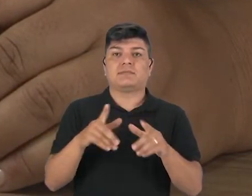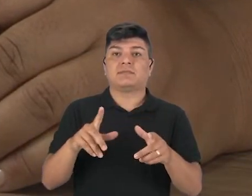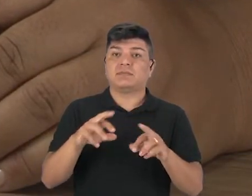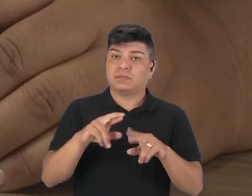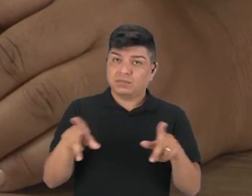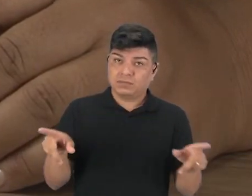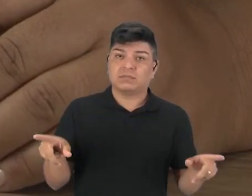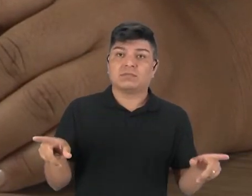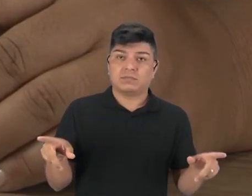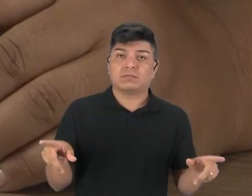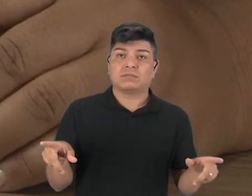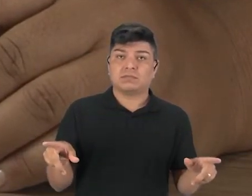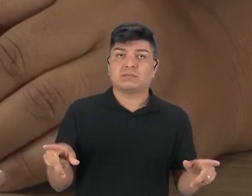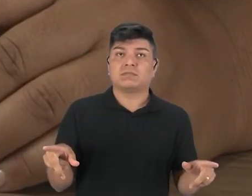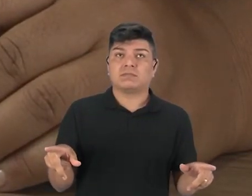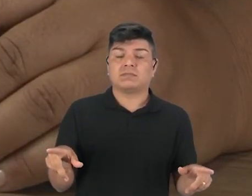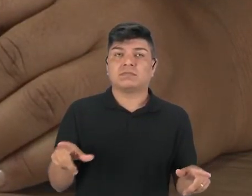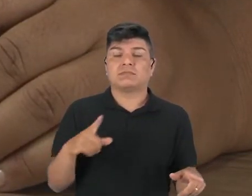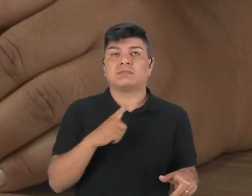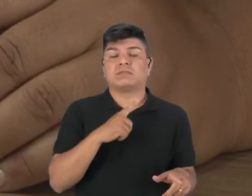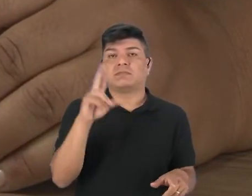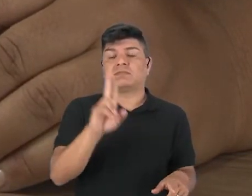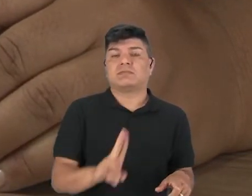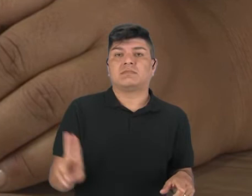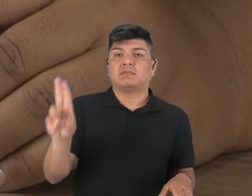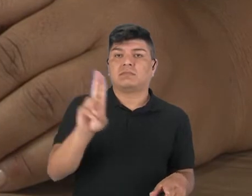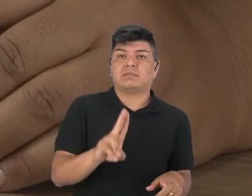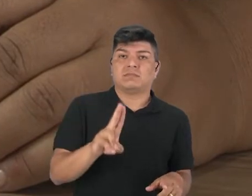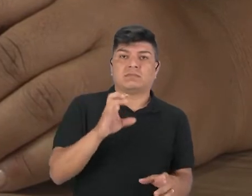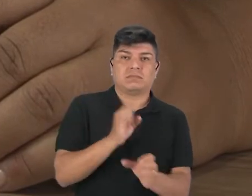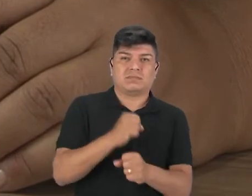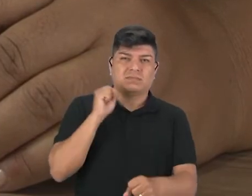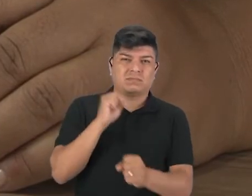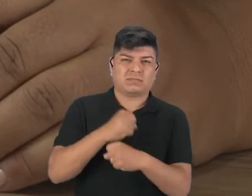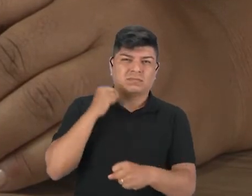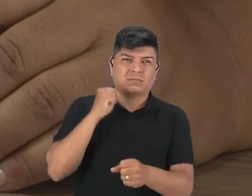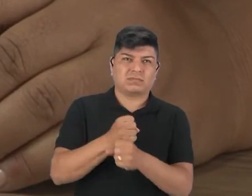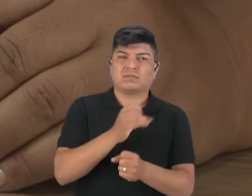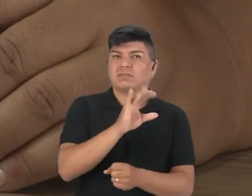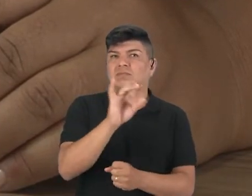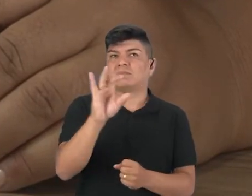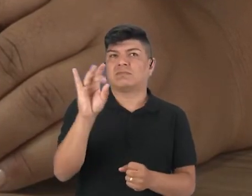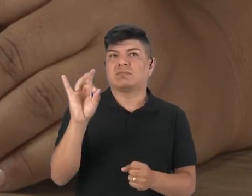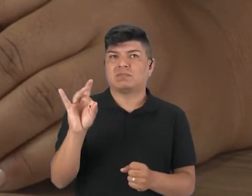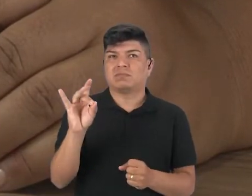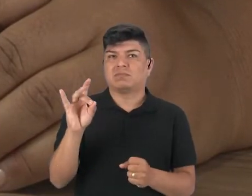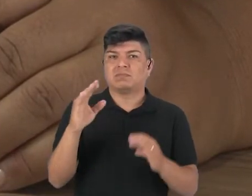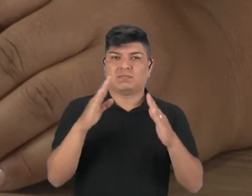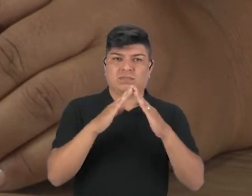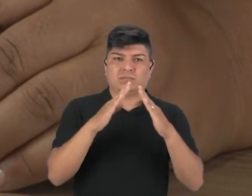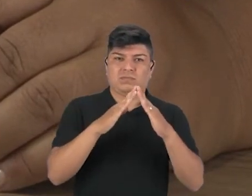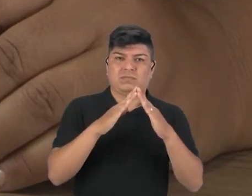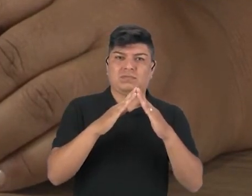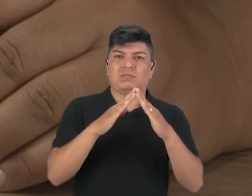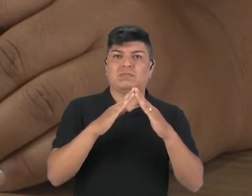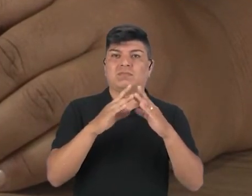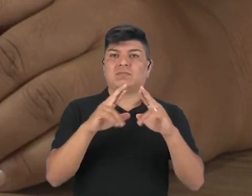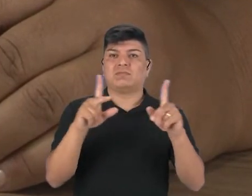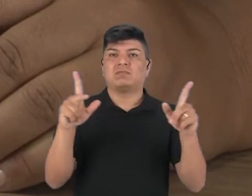formas diferentes, né? A forma que foi usada para a construção de cada parte da casa